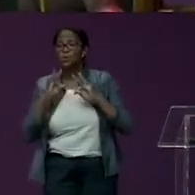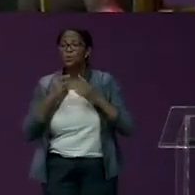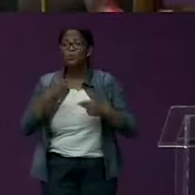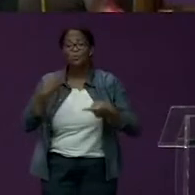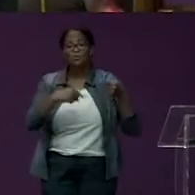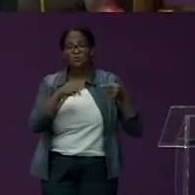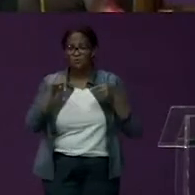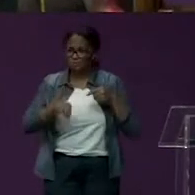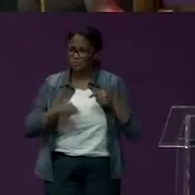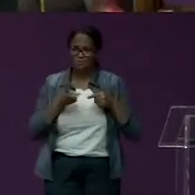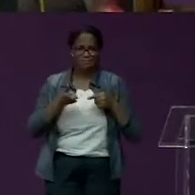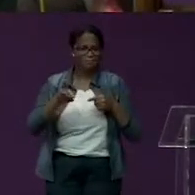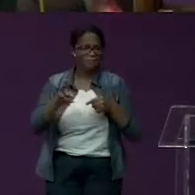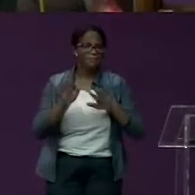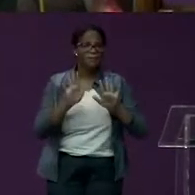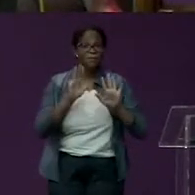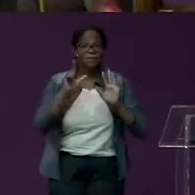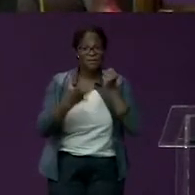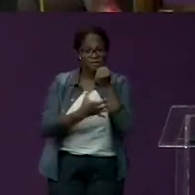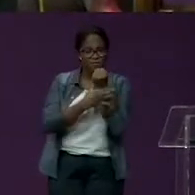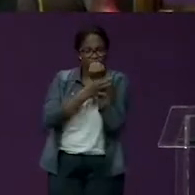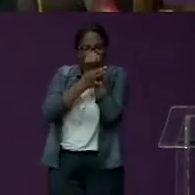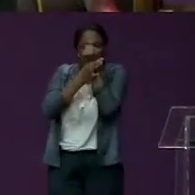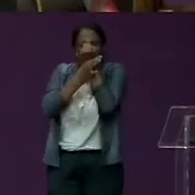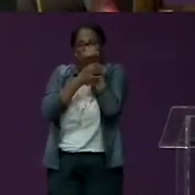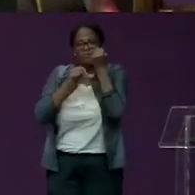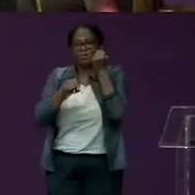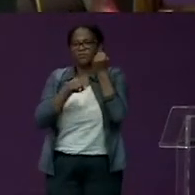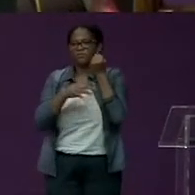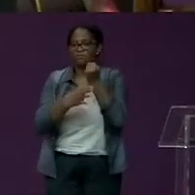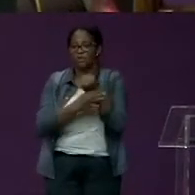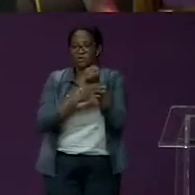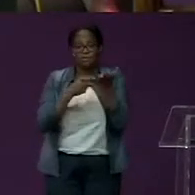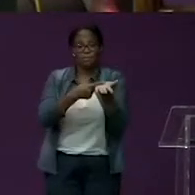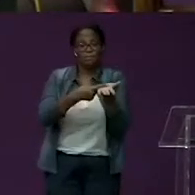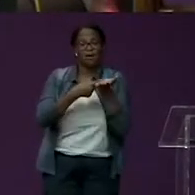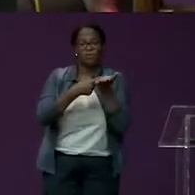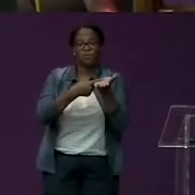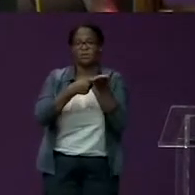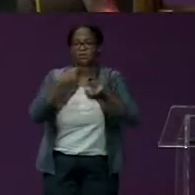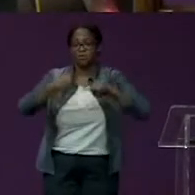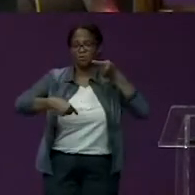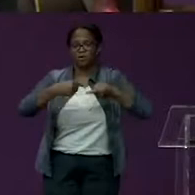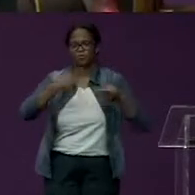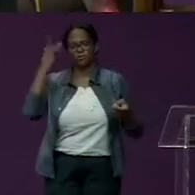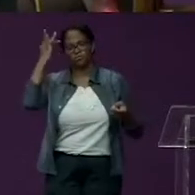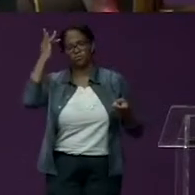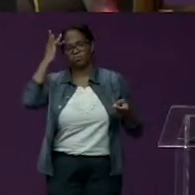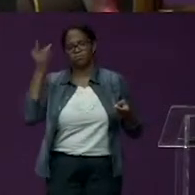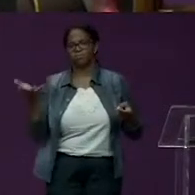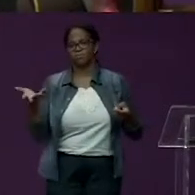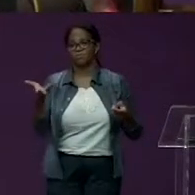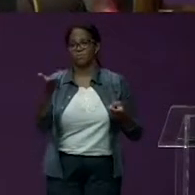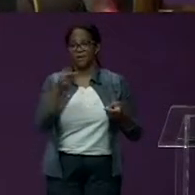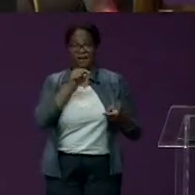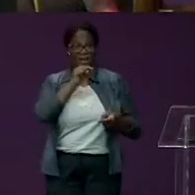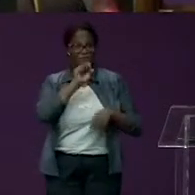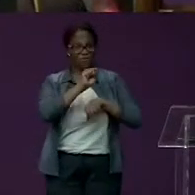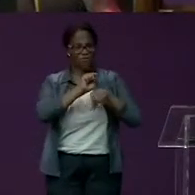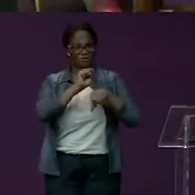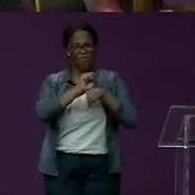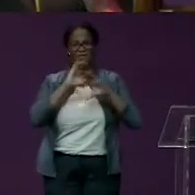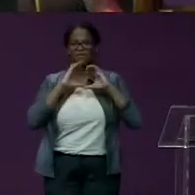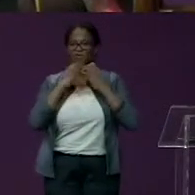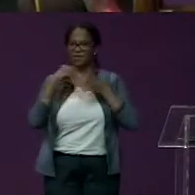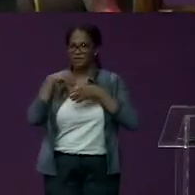gente discute, mas é uma garantia de uma pactuação política de alto nível. O que, que eu vi nesse 8º Congresso